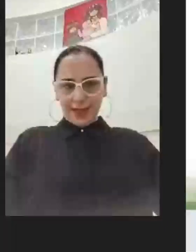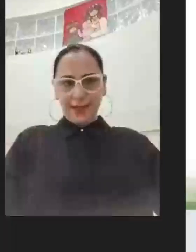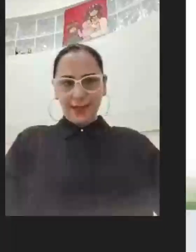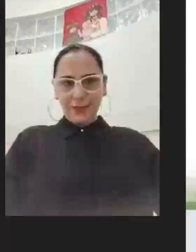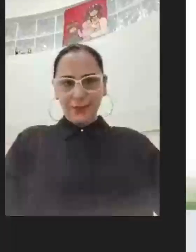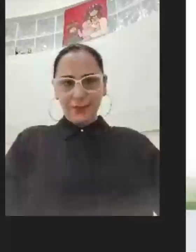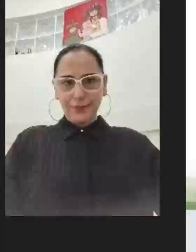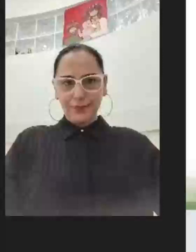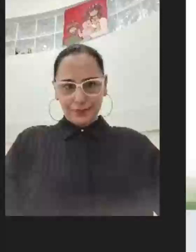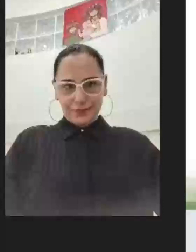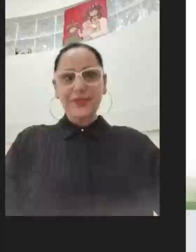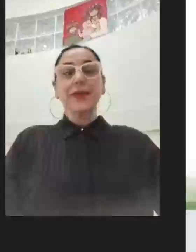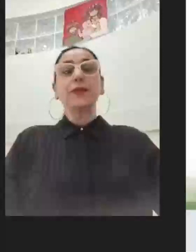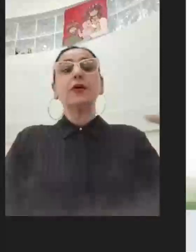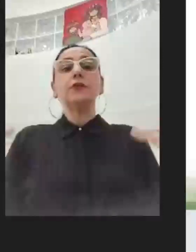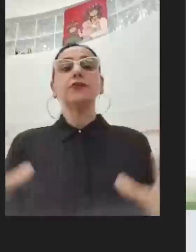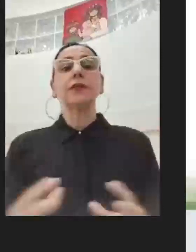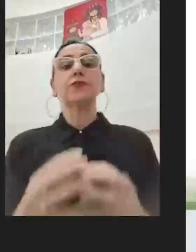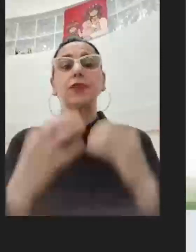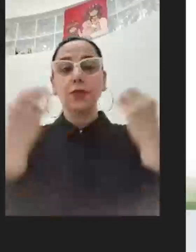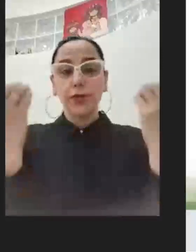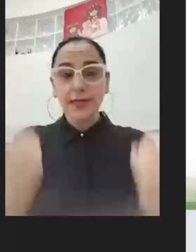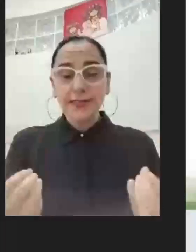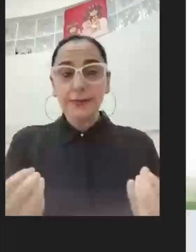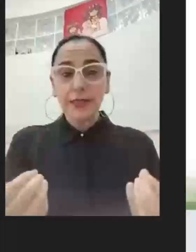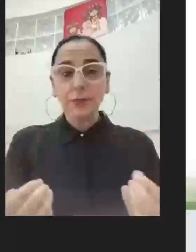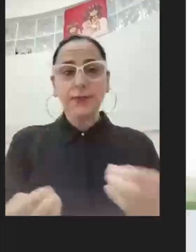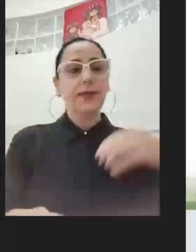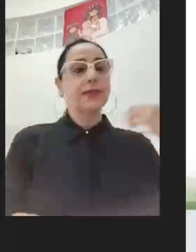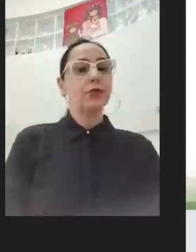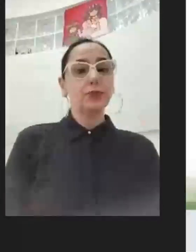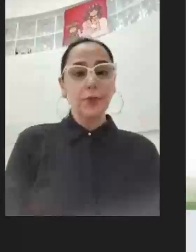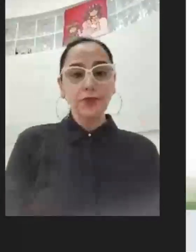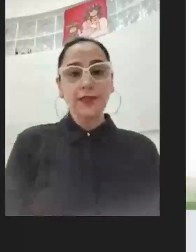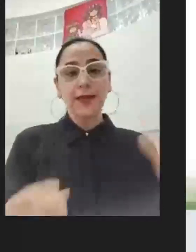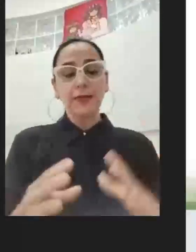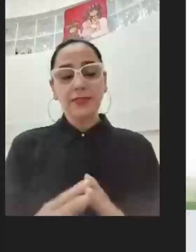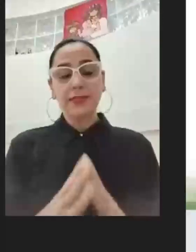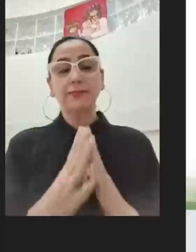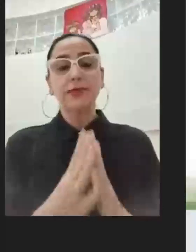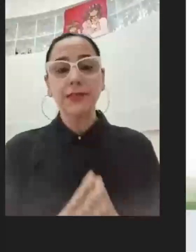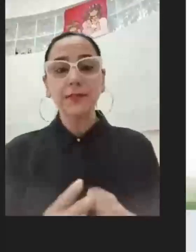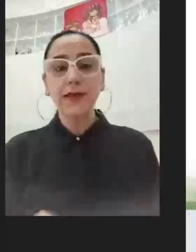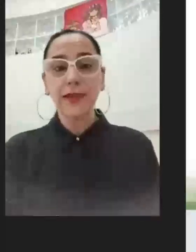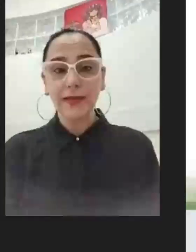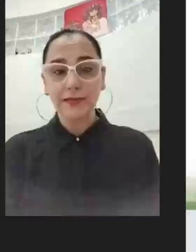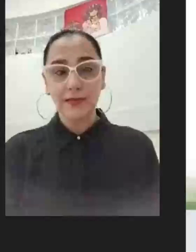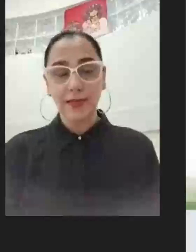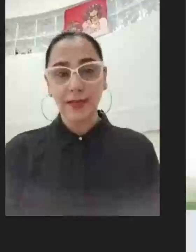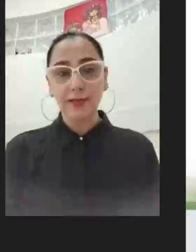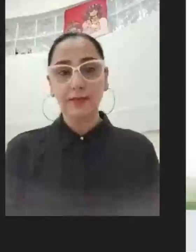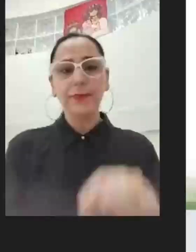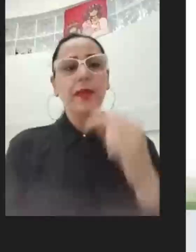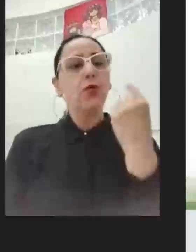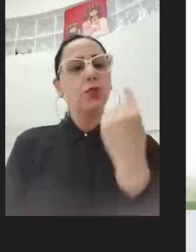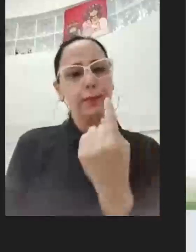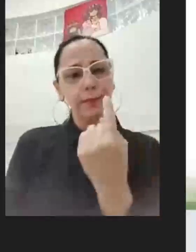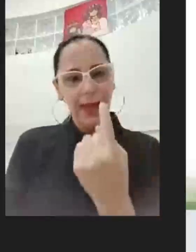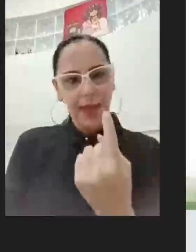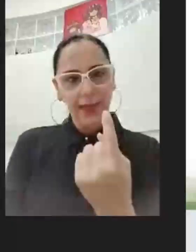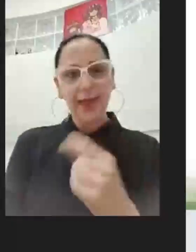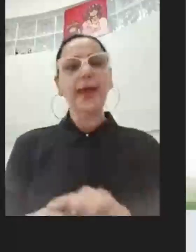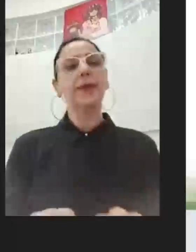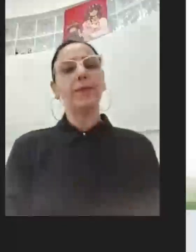na porta de entrada, nós temos que acolher essa mãe no pré-natal, no pós-natal e dizer, se você tiver leite